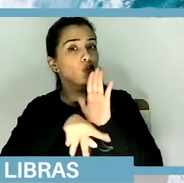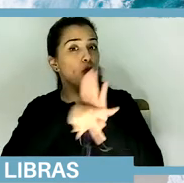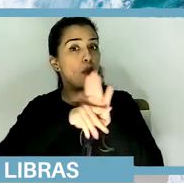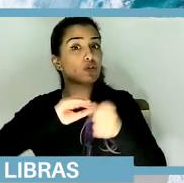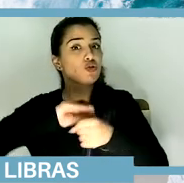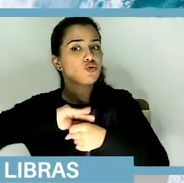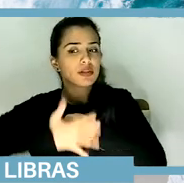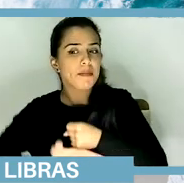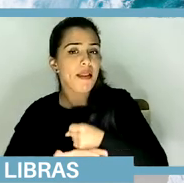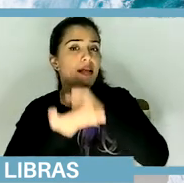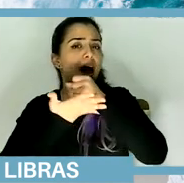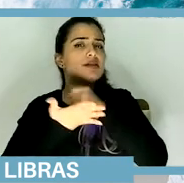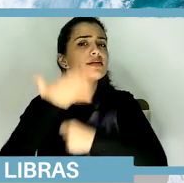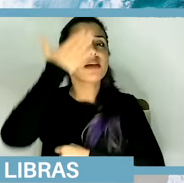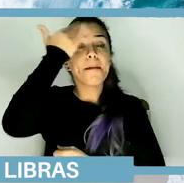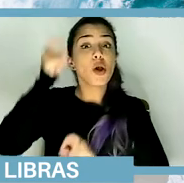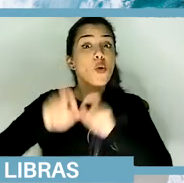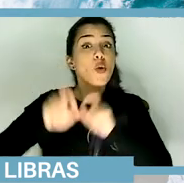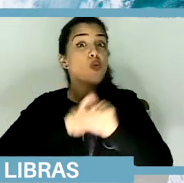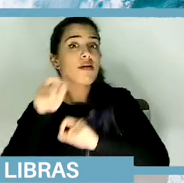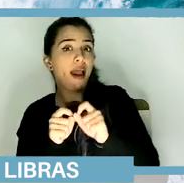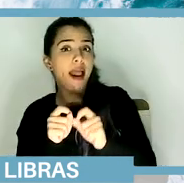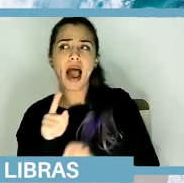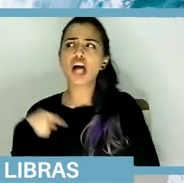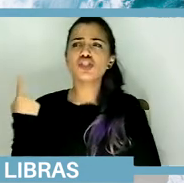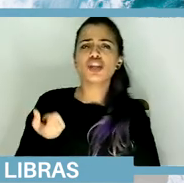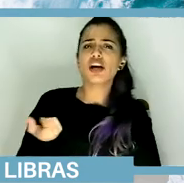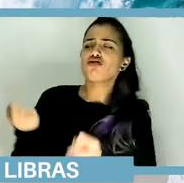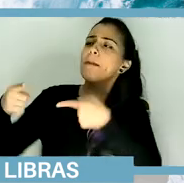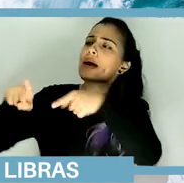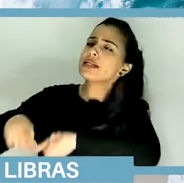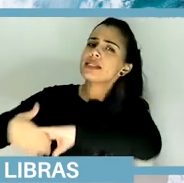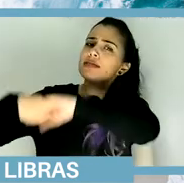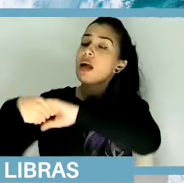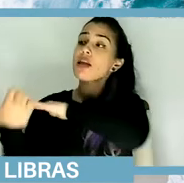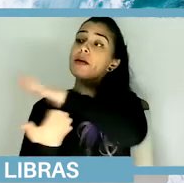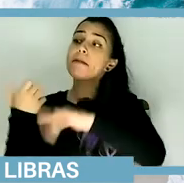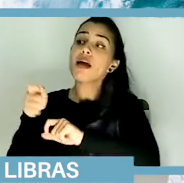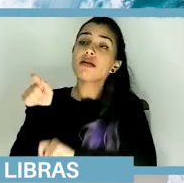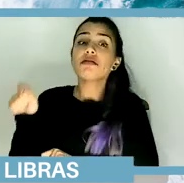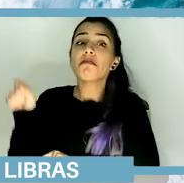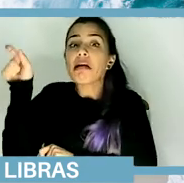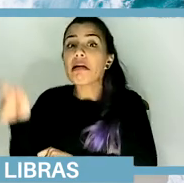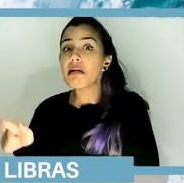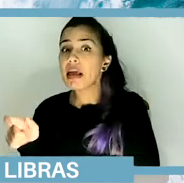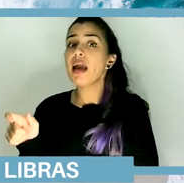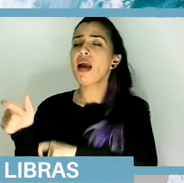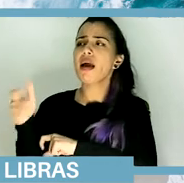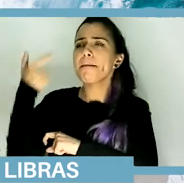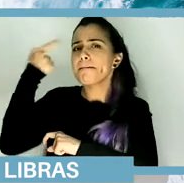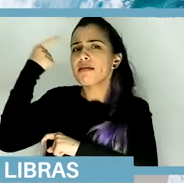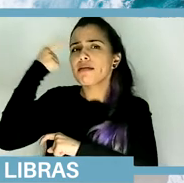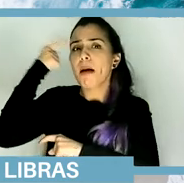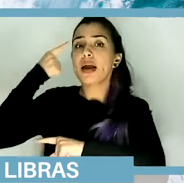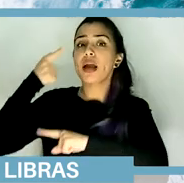nossos fornecedores né para quem que a gente presta serviço Quais são os posicionamentos né da nossa rede e tem